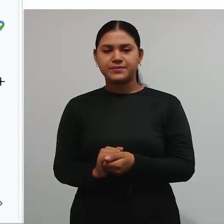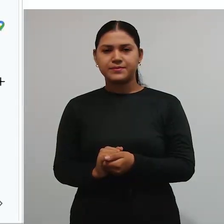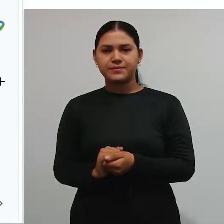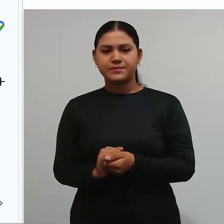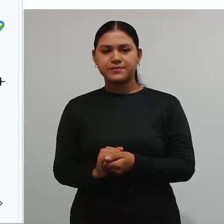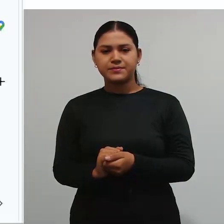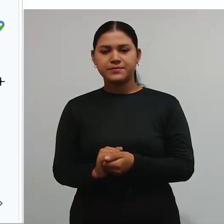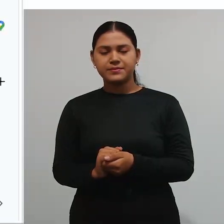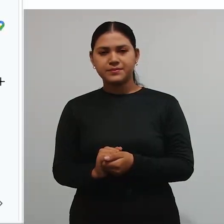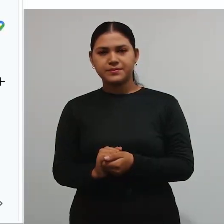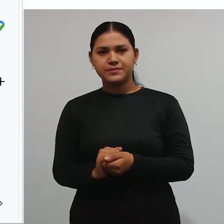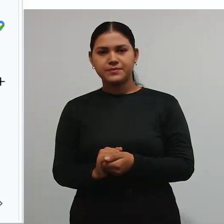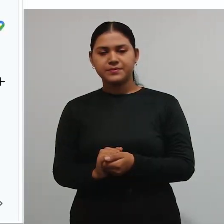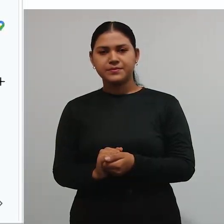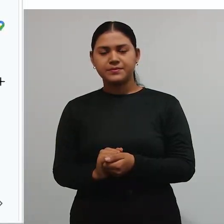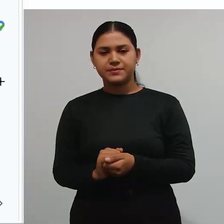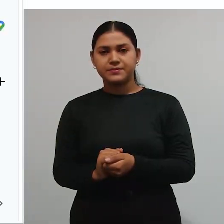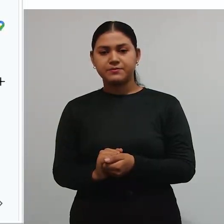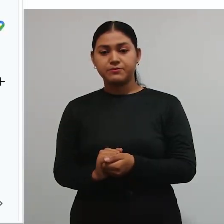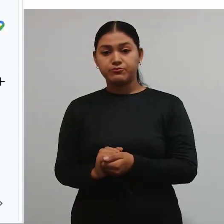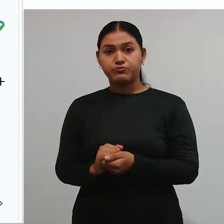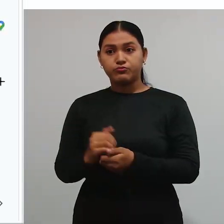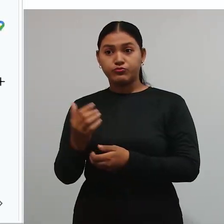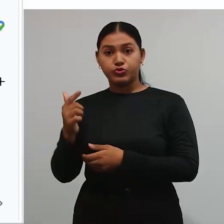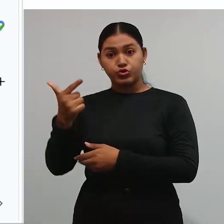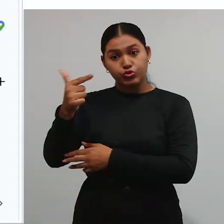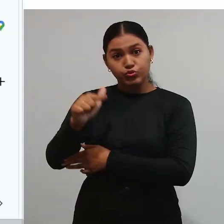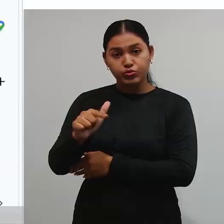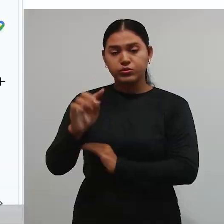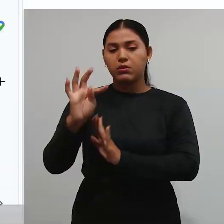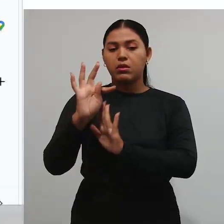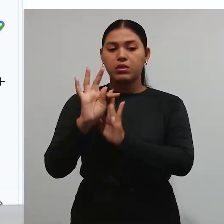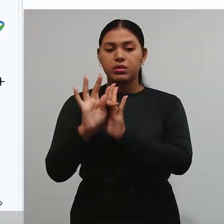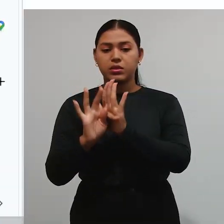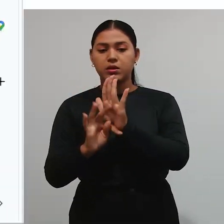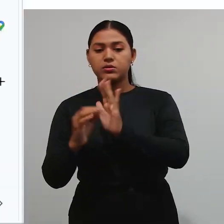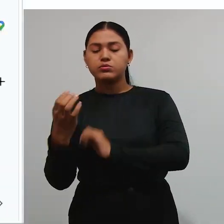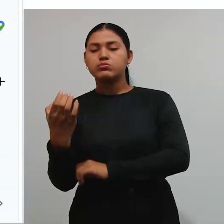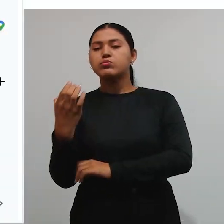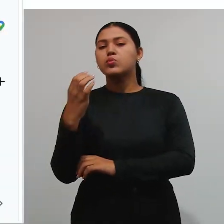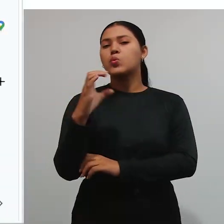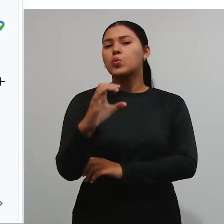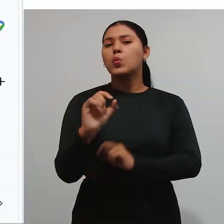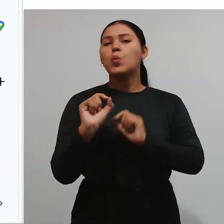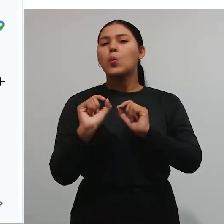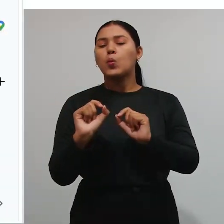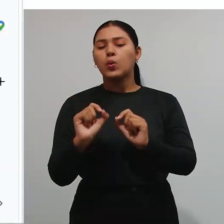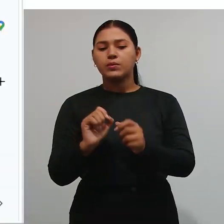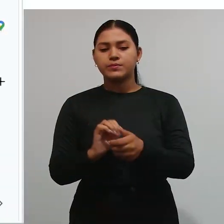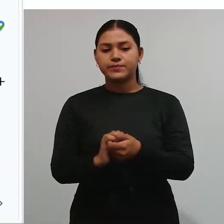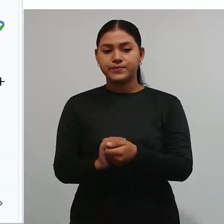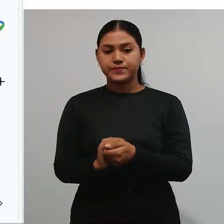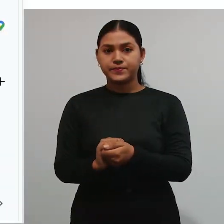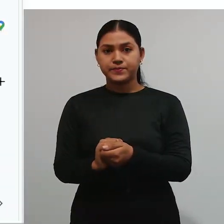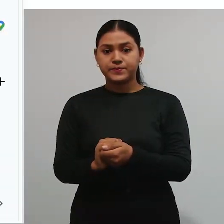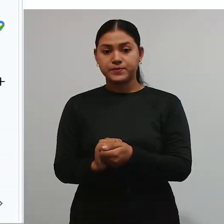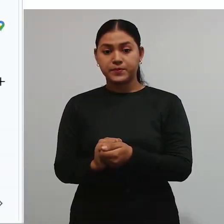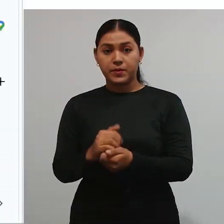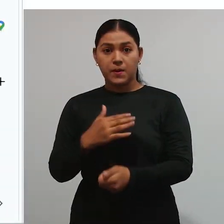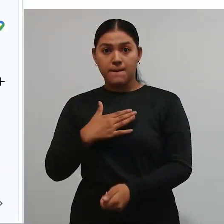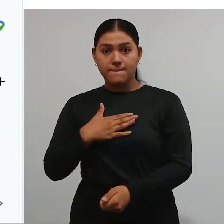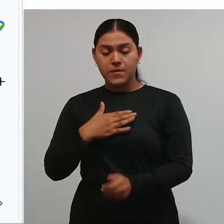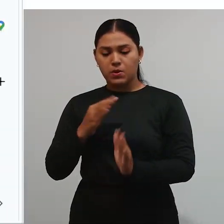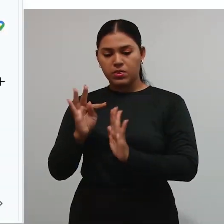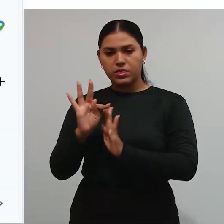investigativa, que busca provocar a reflexão sobre o fato de que, olha só, o meu trecho vai ser só esse daqui